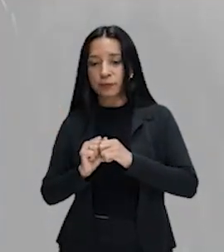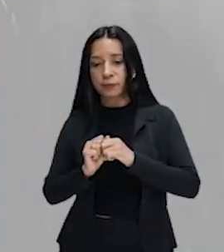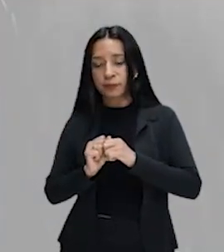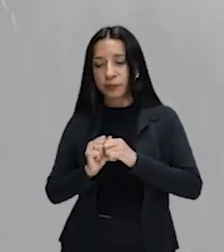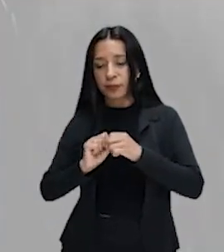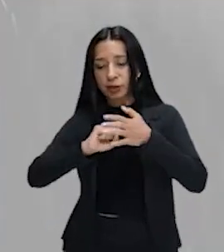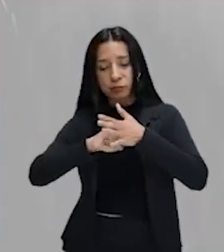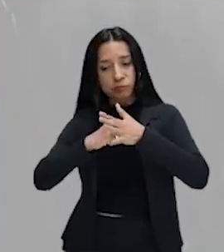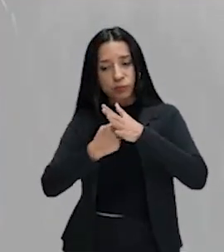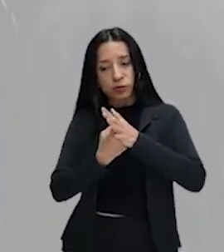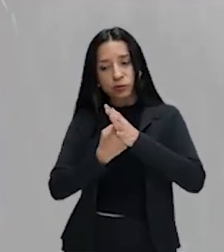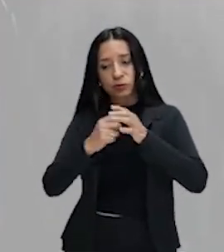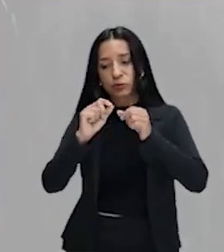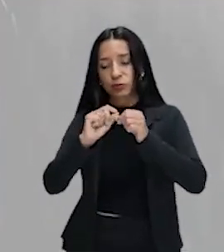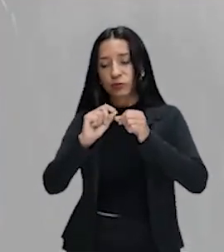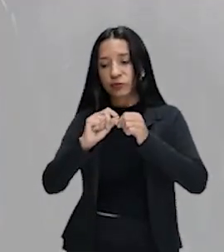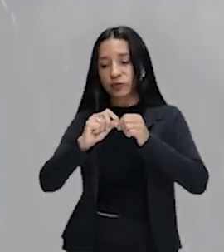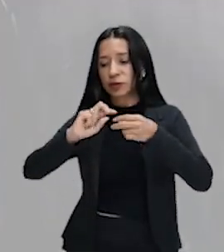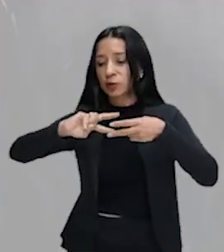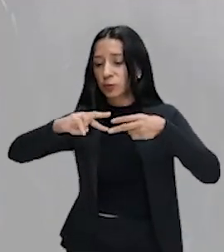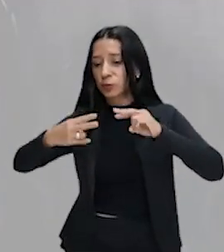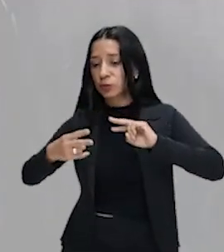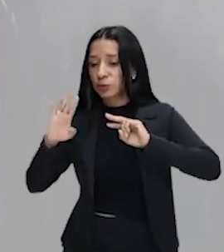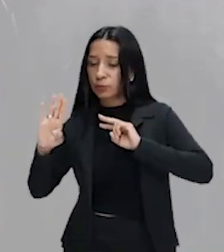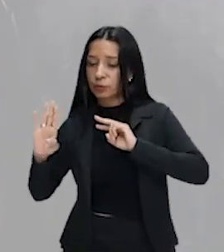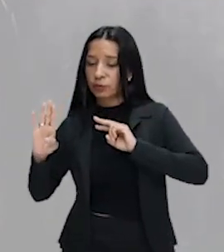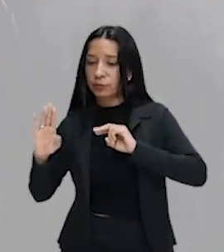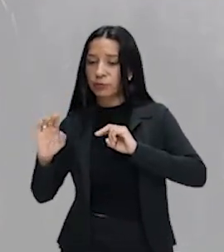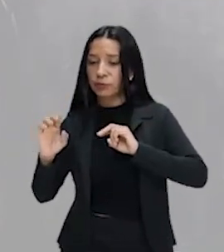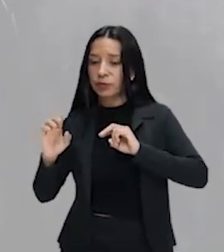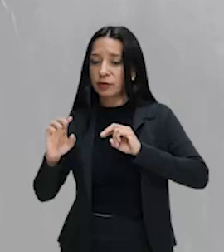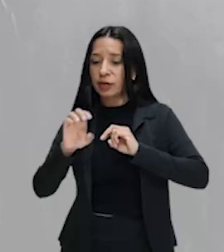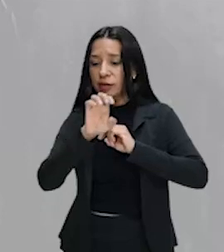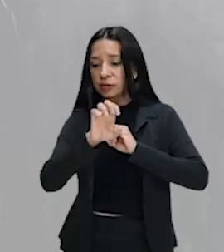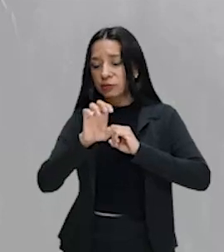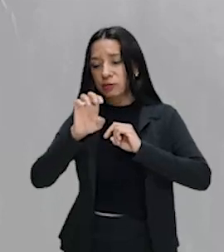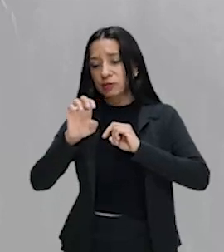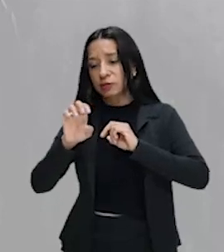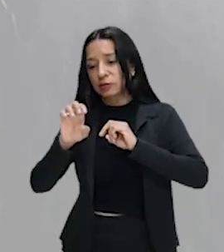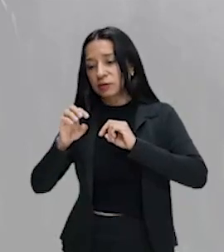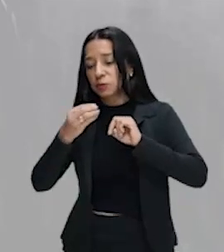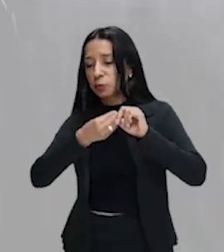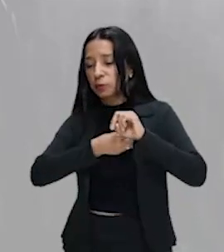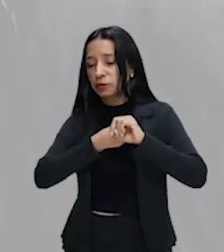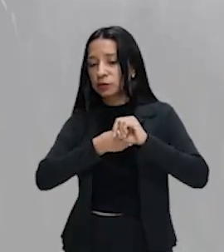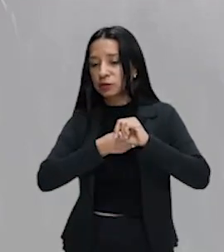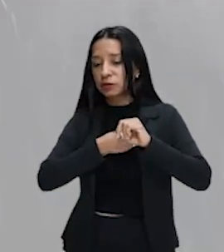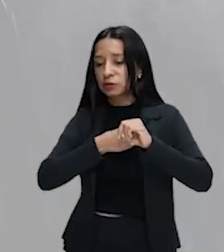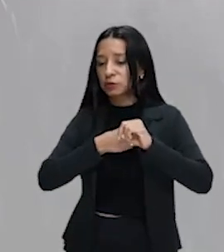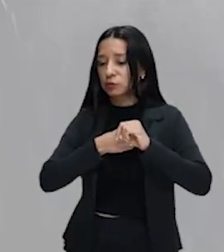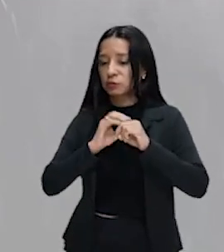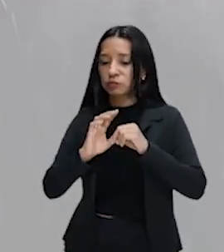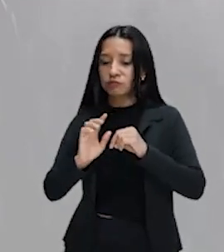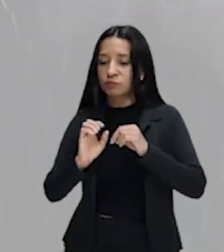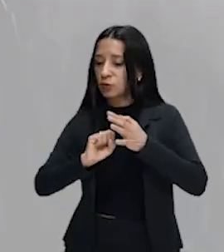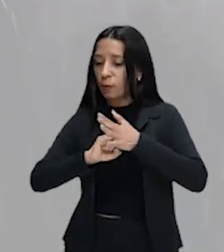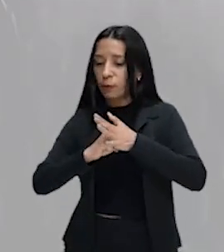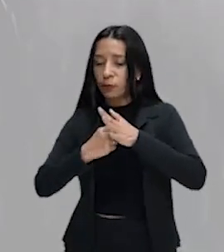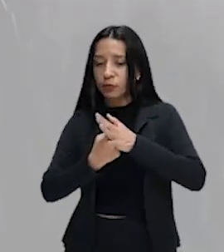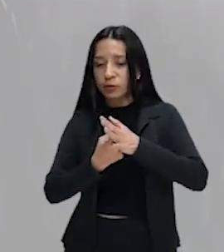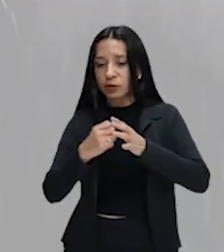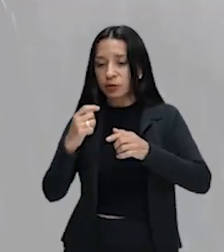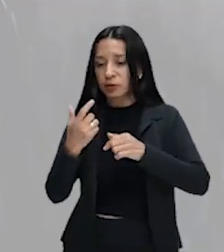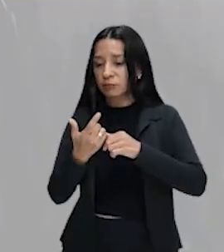B. Então, quando o Ezinho, Ezinho está presente, ele não deixa que nem o pigmento preto ou nem o